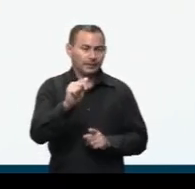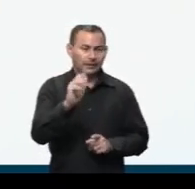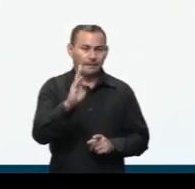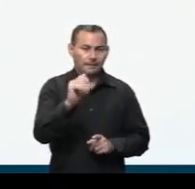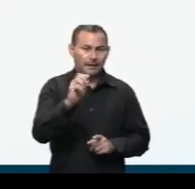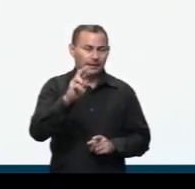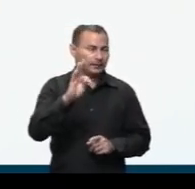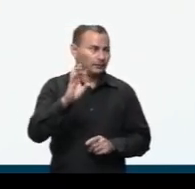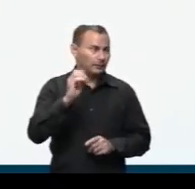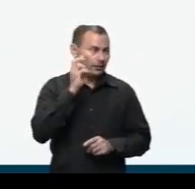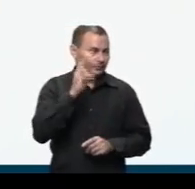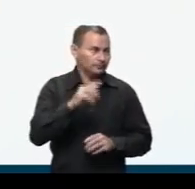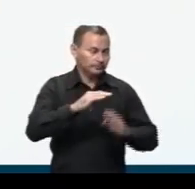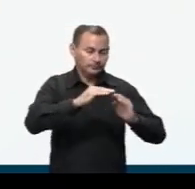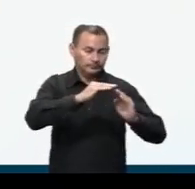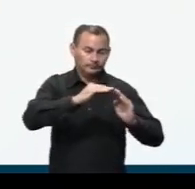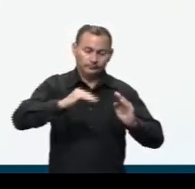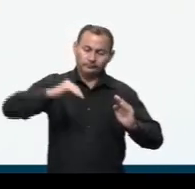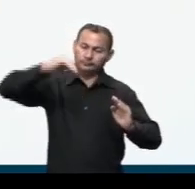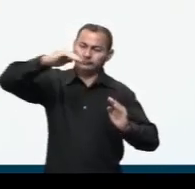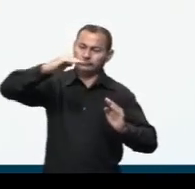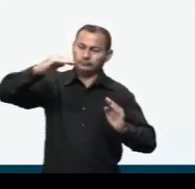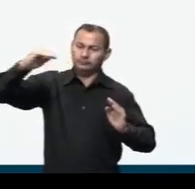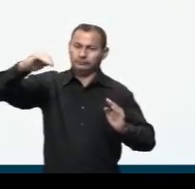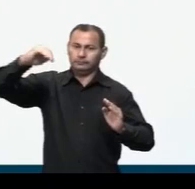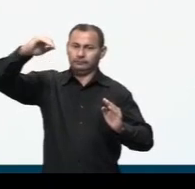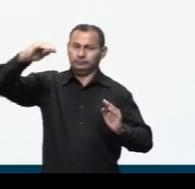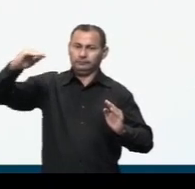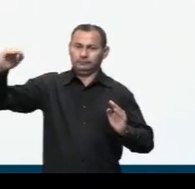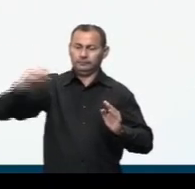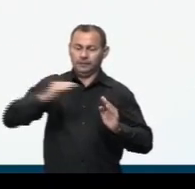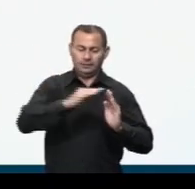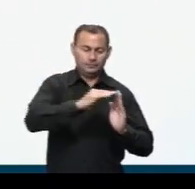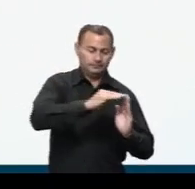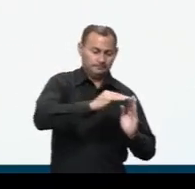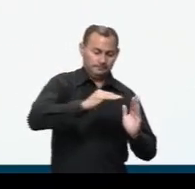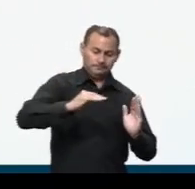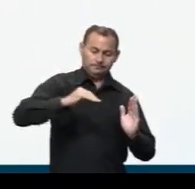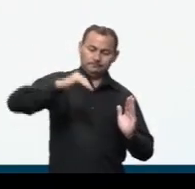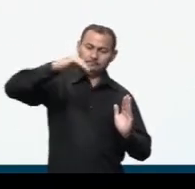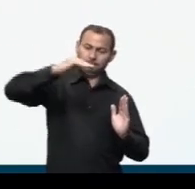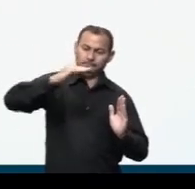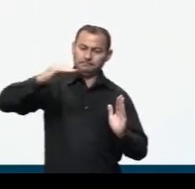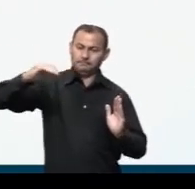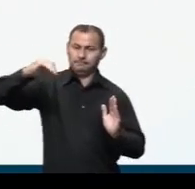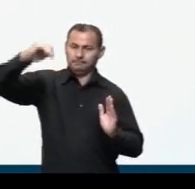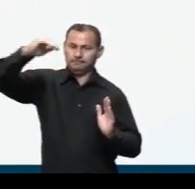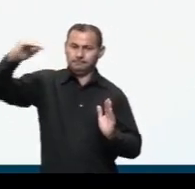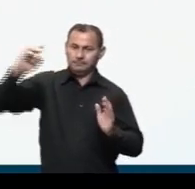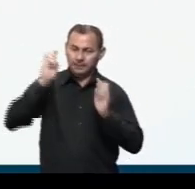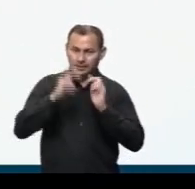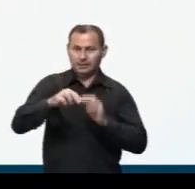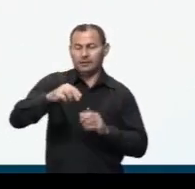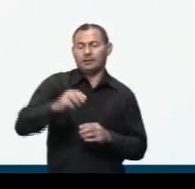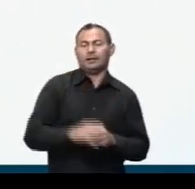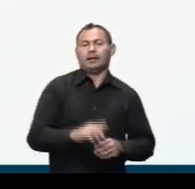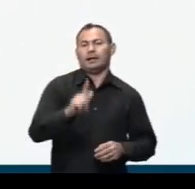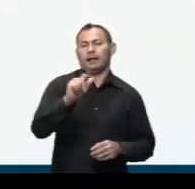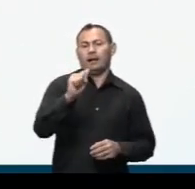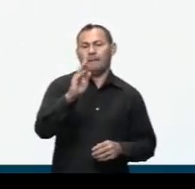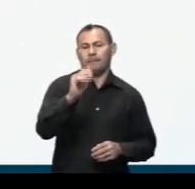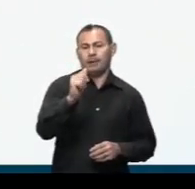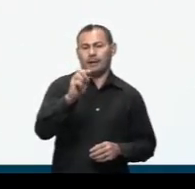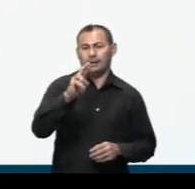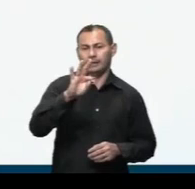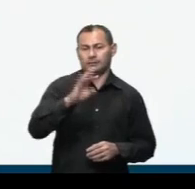ó. A gente tem o nível, o gabarito, nivelado, ok, no mesmo nível. E a gente tem uma